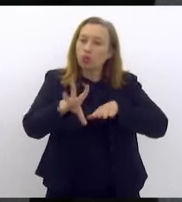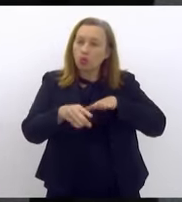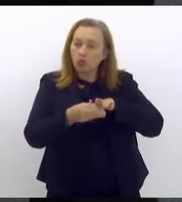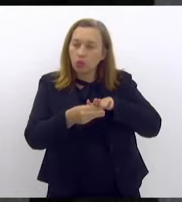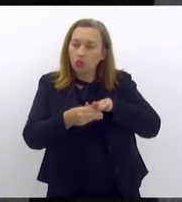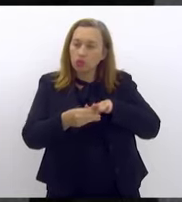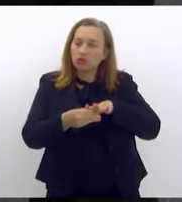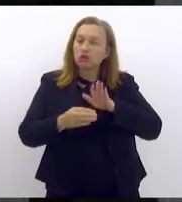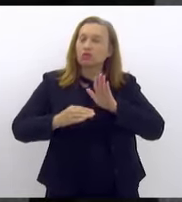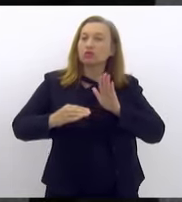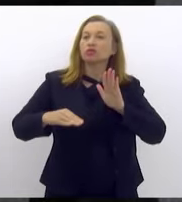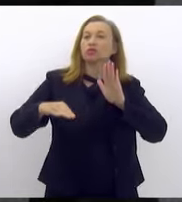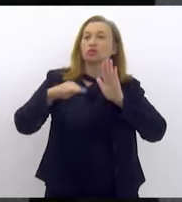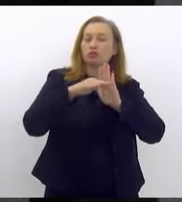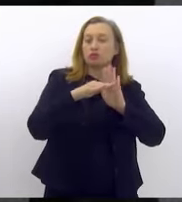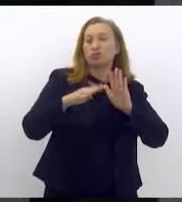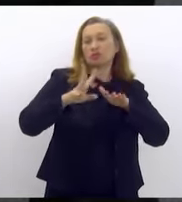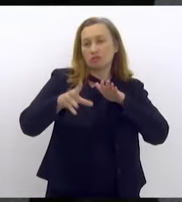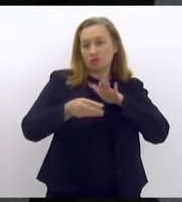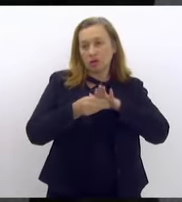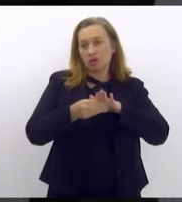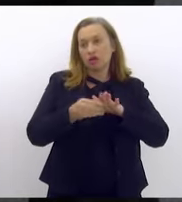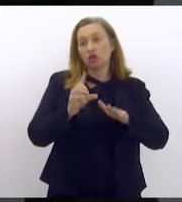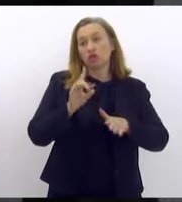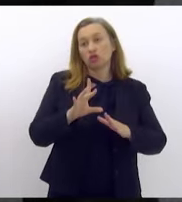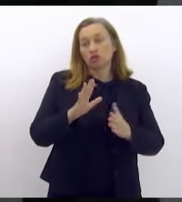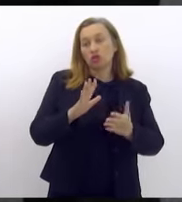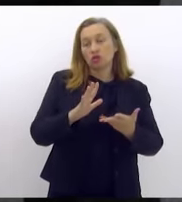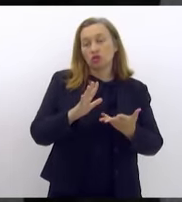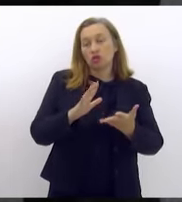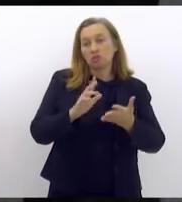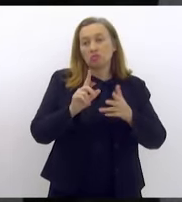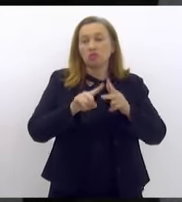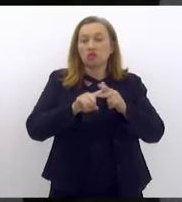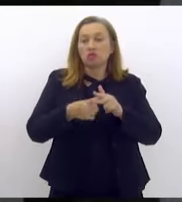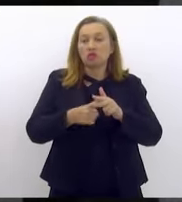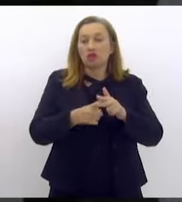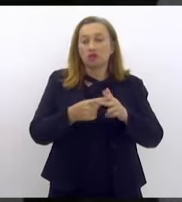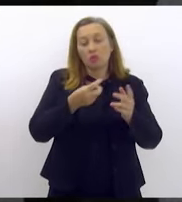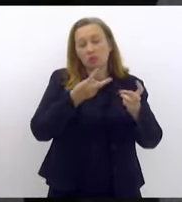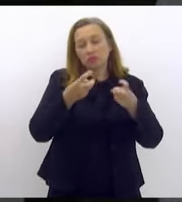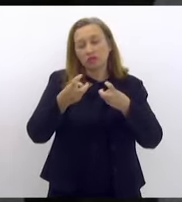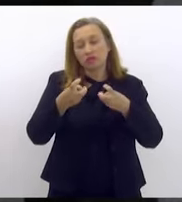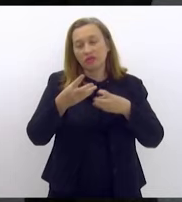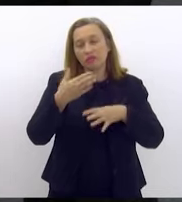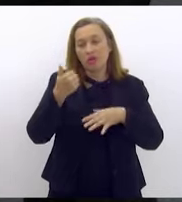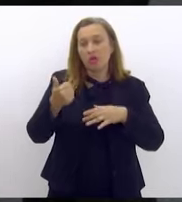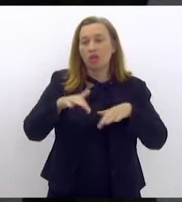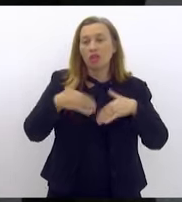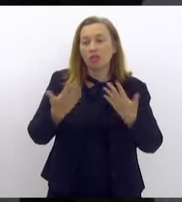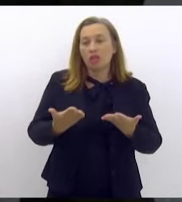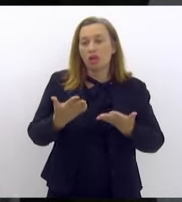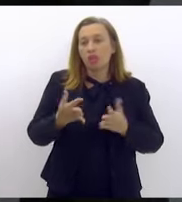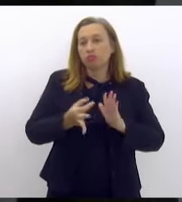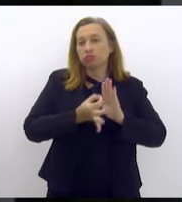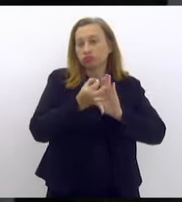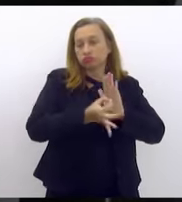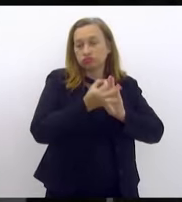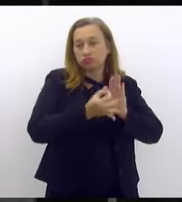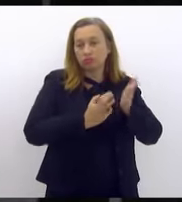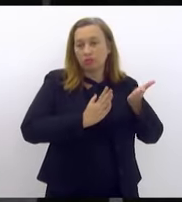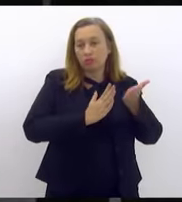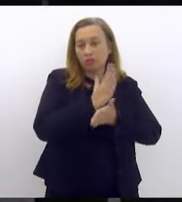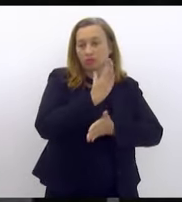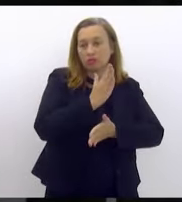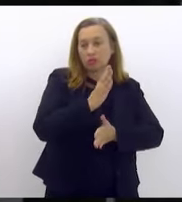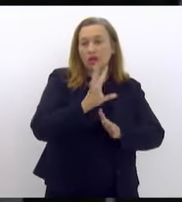com subemenda, e sobe espaço para muita modificação, a gente está lhe dando uma olhada. Então, eu vou dar o parecer